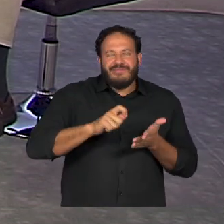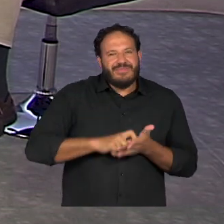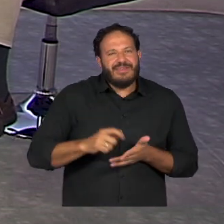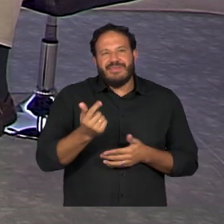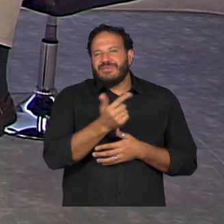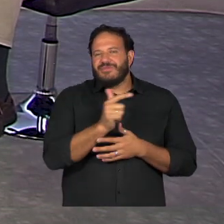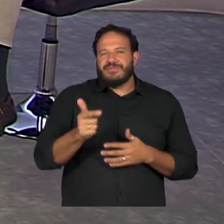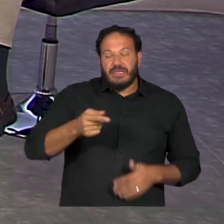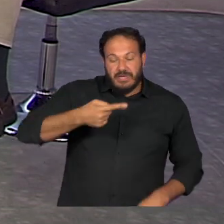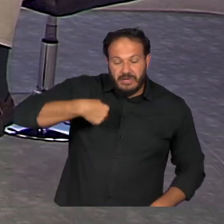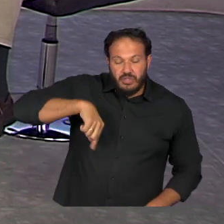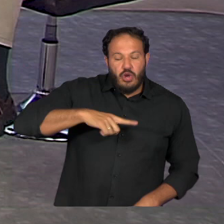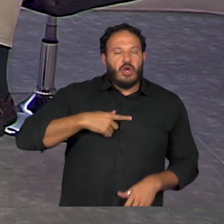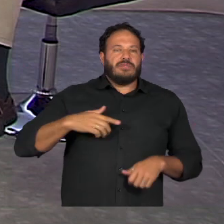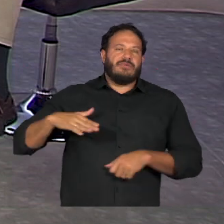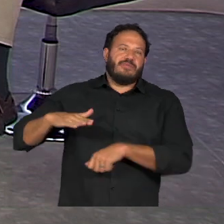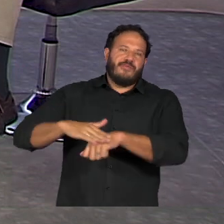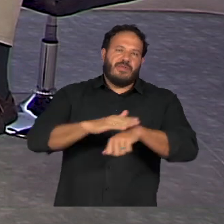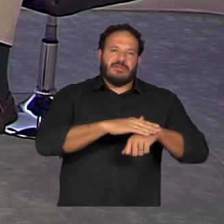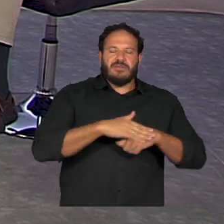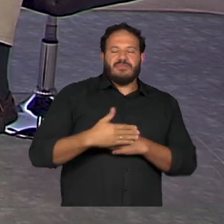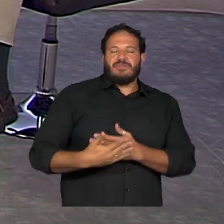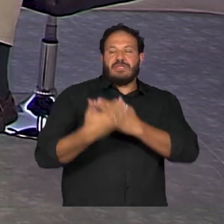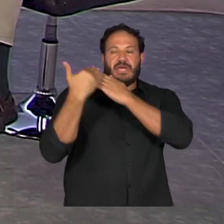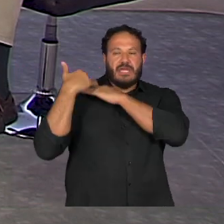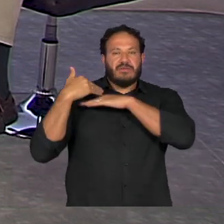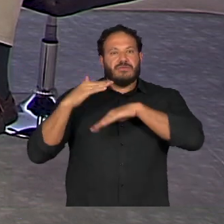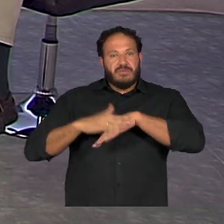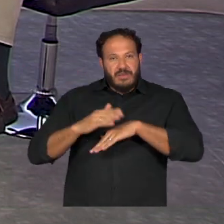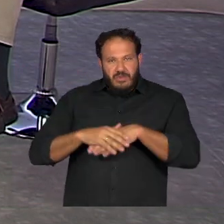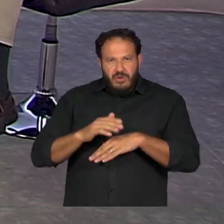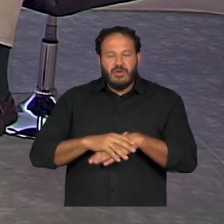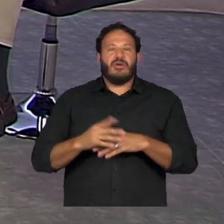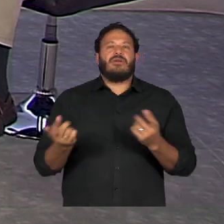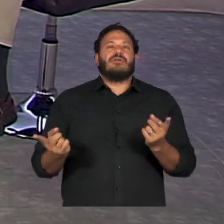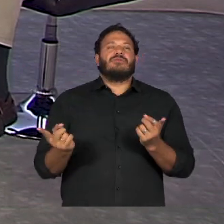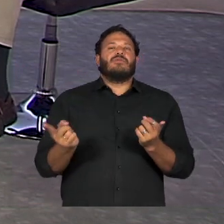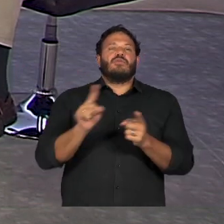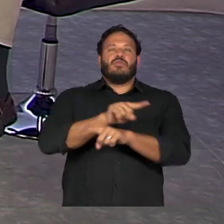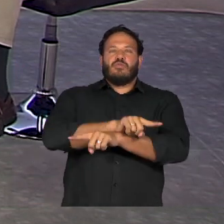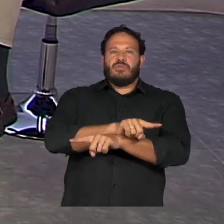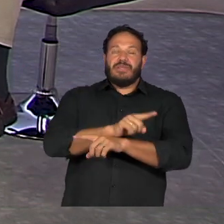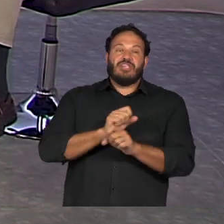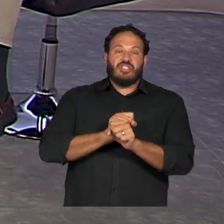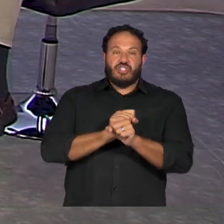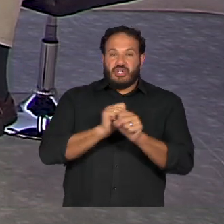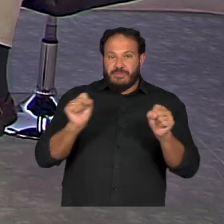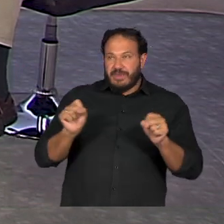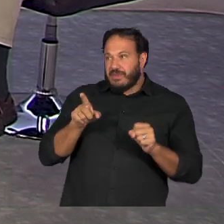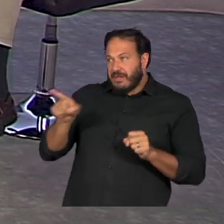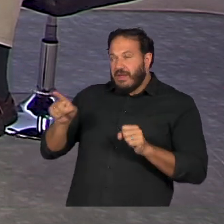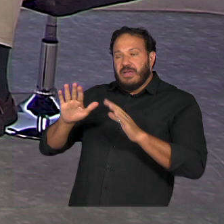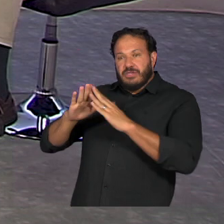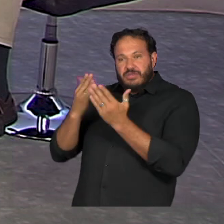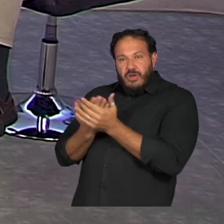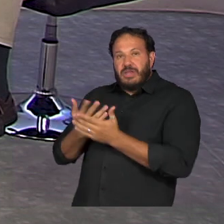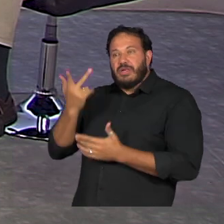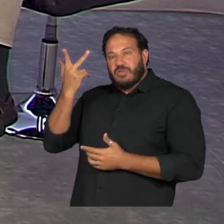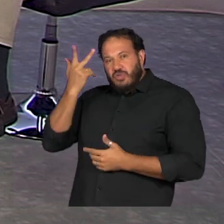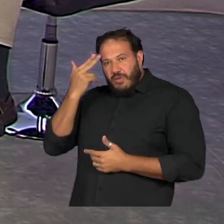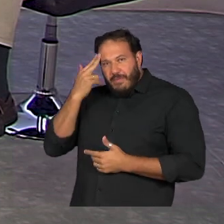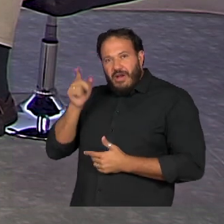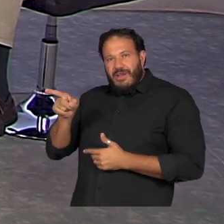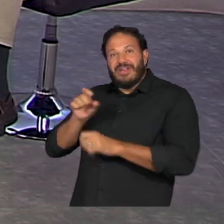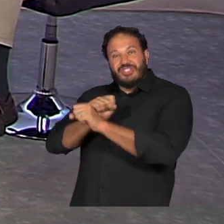nós fazemos esse papel no contraturno das escolas eles vão de manhã numa escola e à tarde